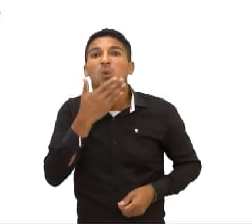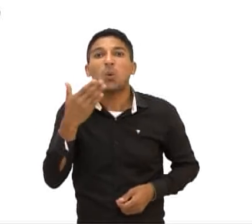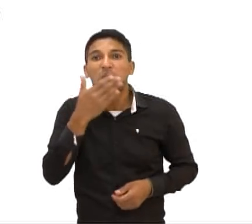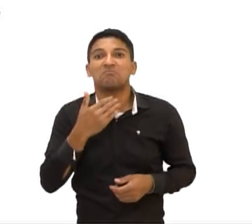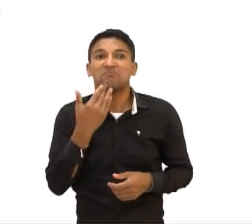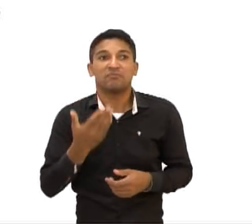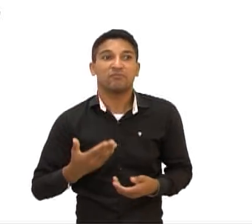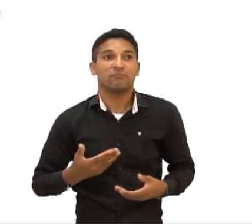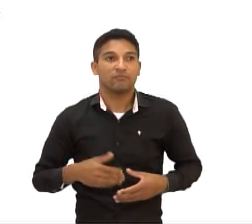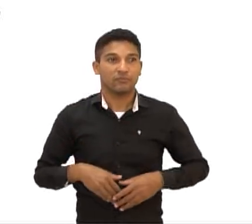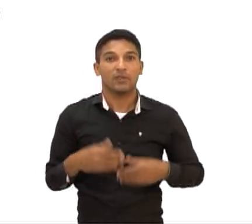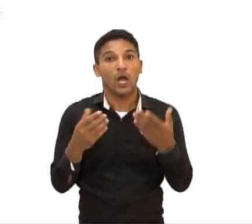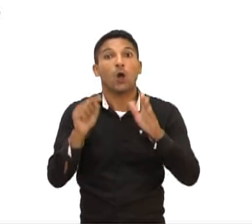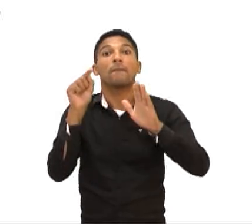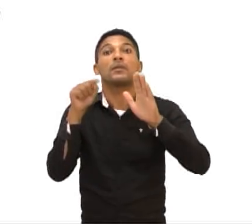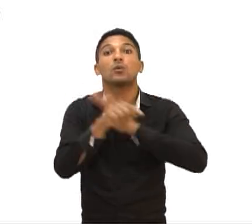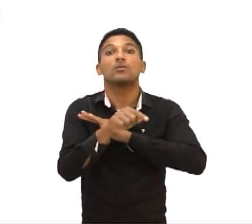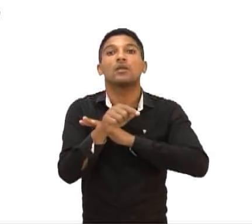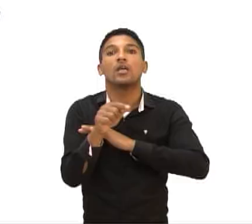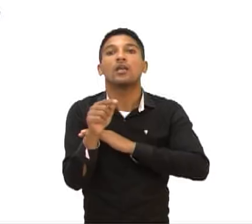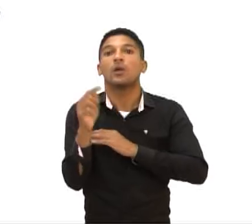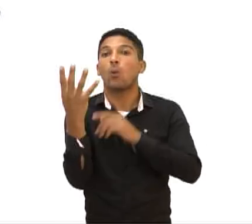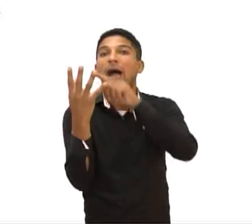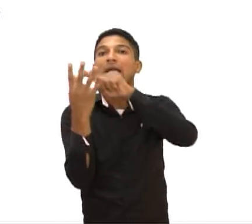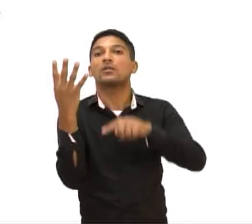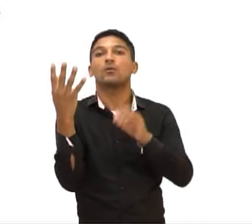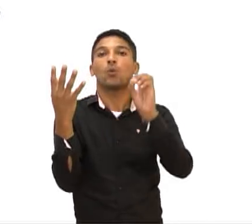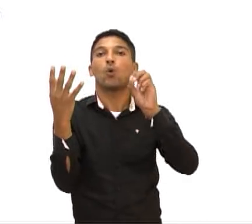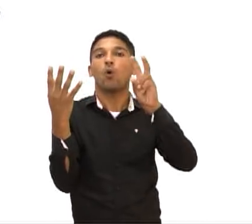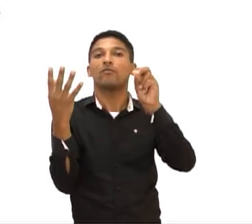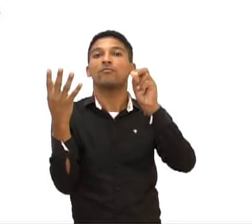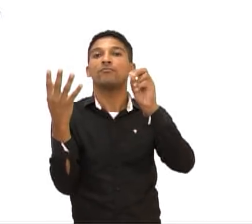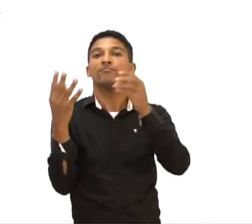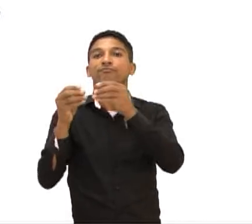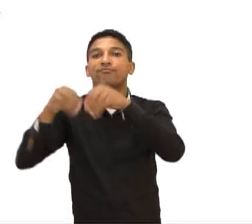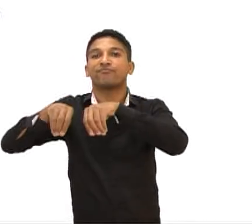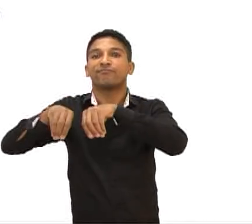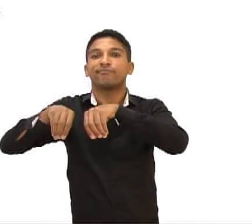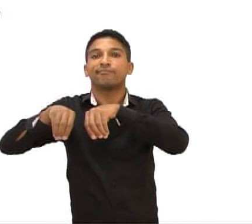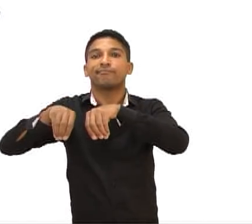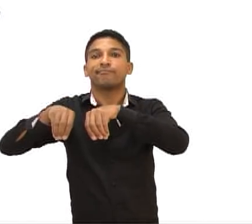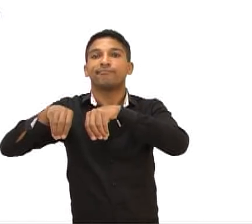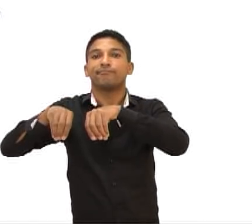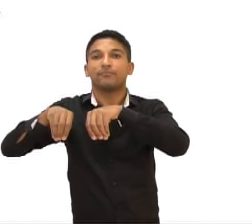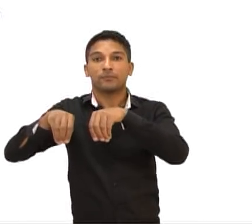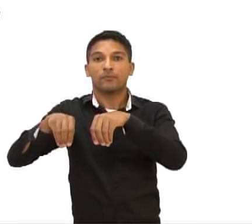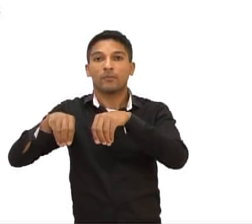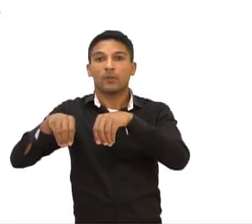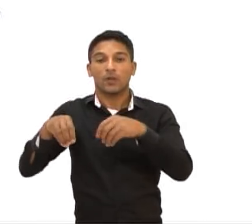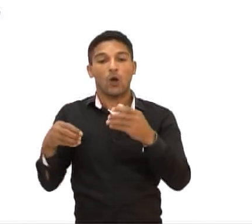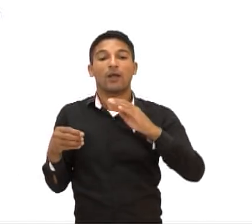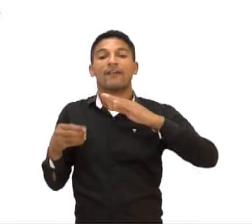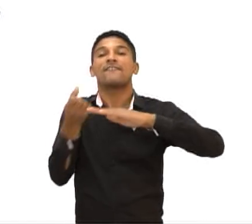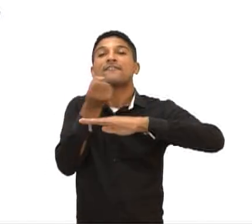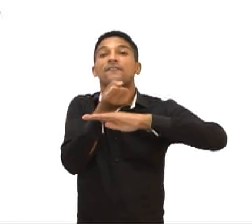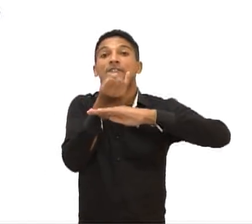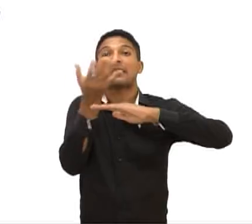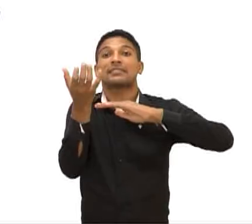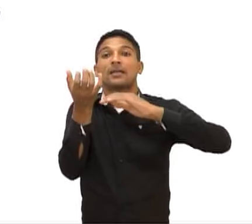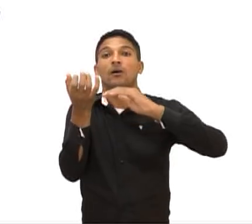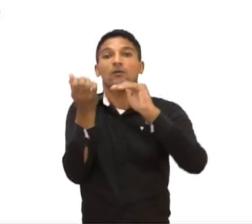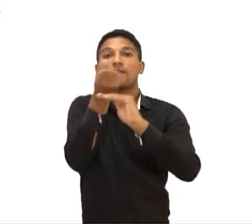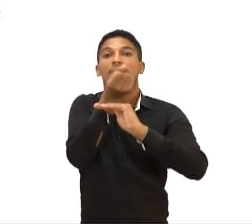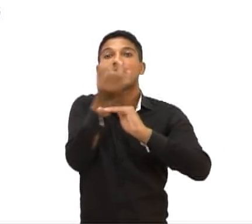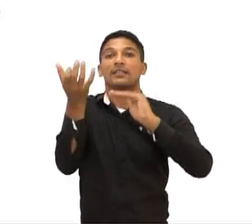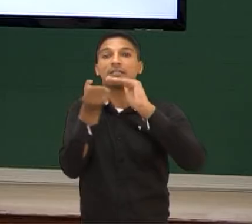fração corresponde aos ovos quebrados? E a letra B, qual fração representa a quantidade de ovos que